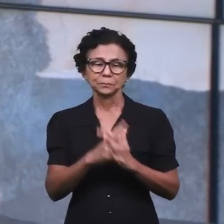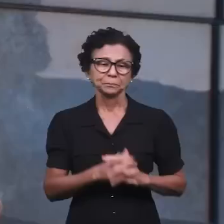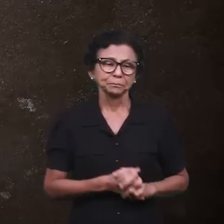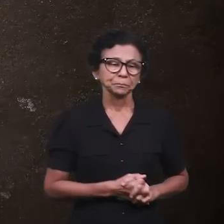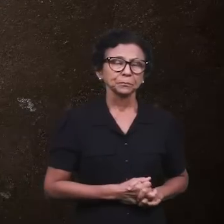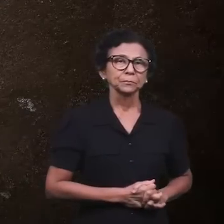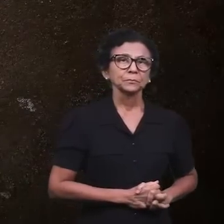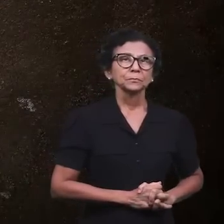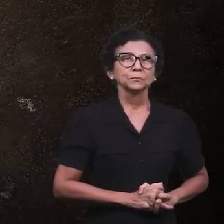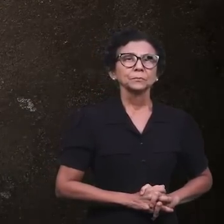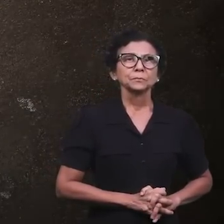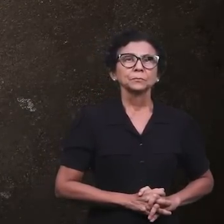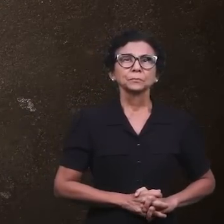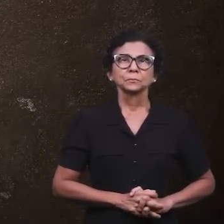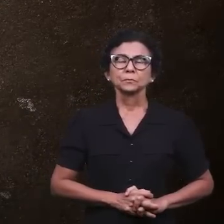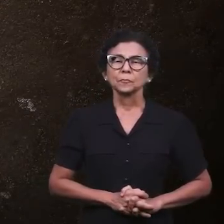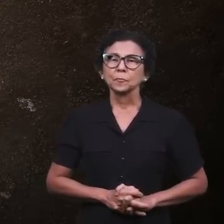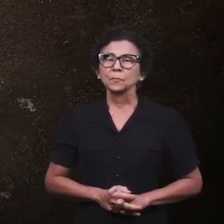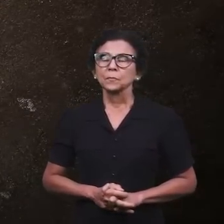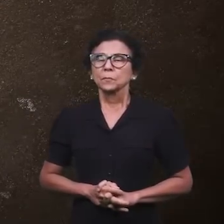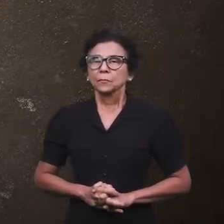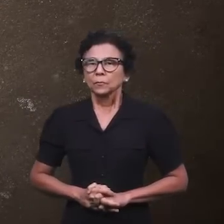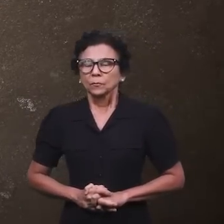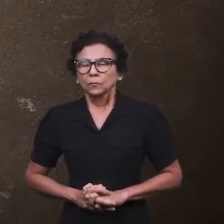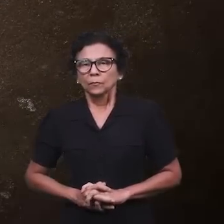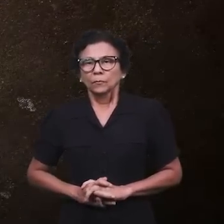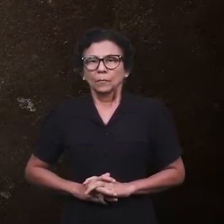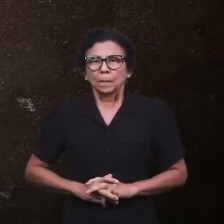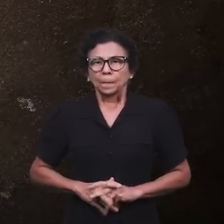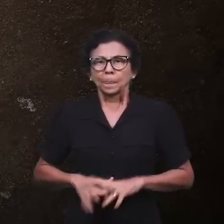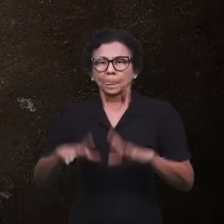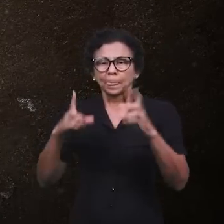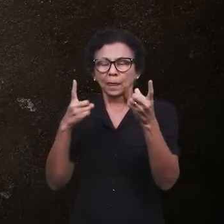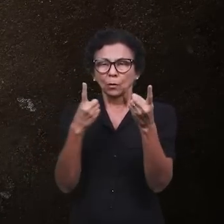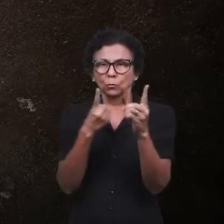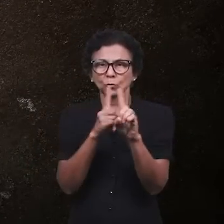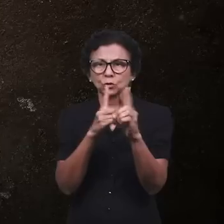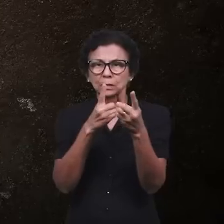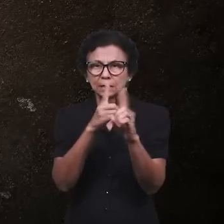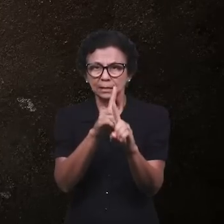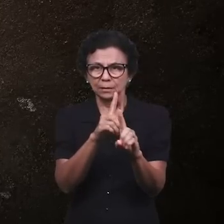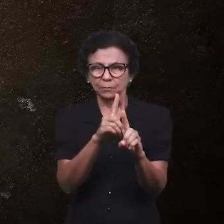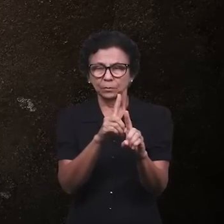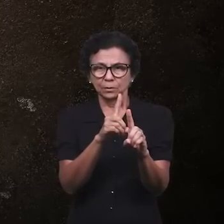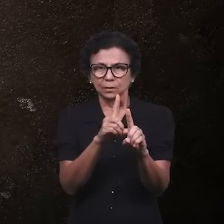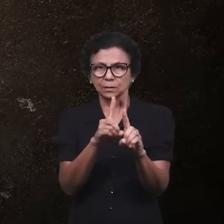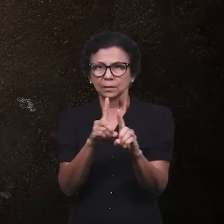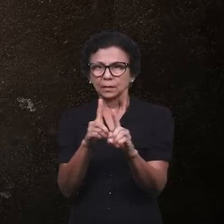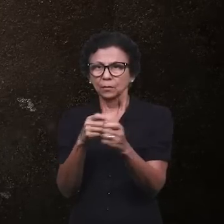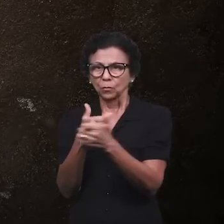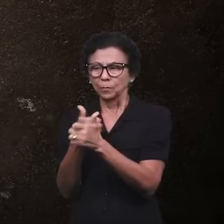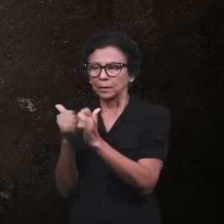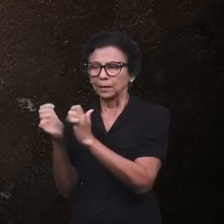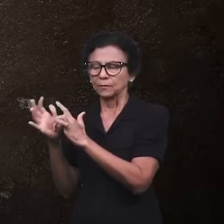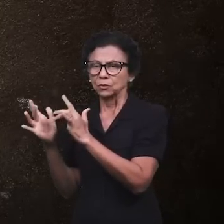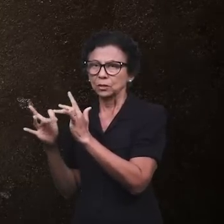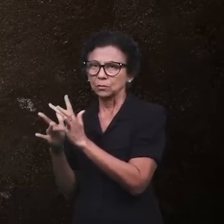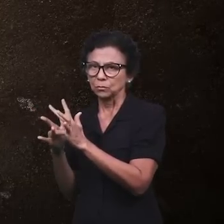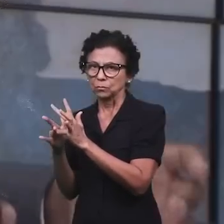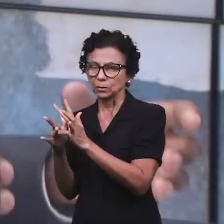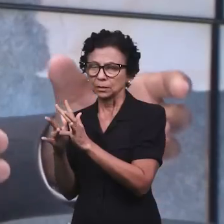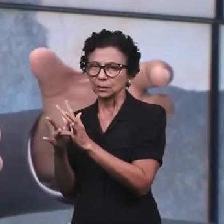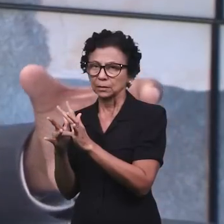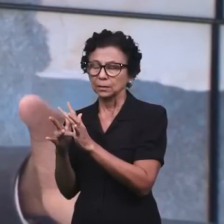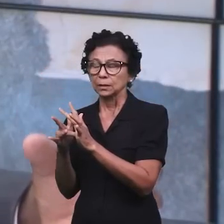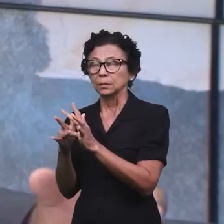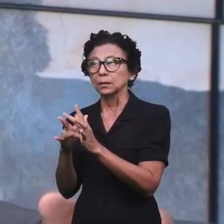coisa: santifica-os na verdade. A tua palavra é a verdade. Então,